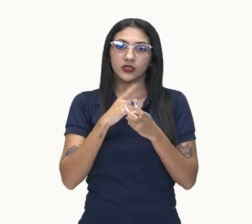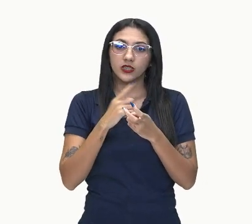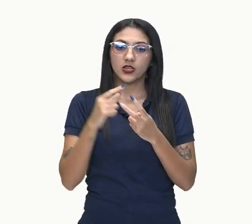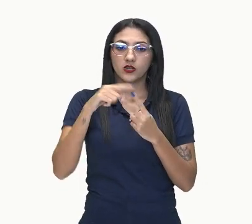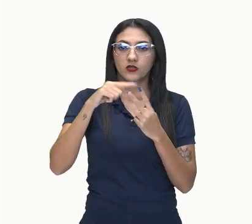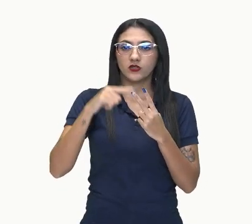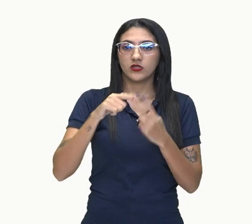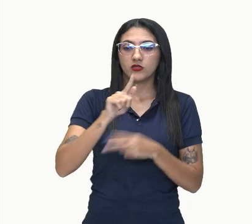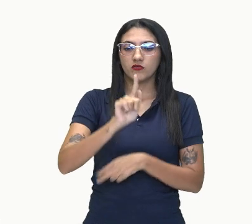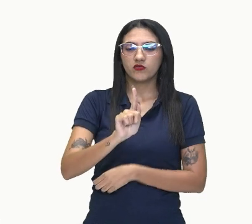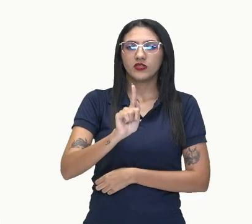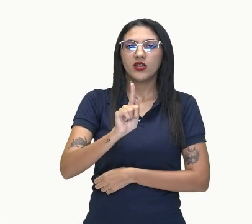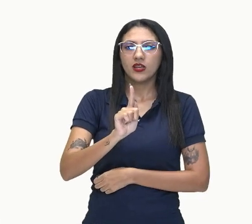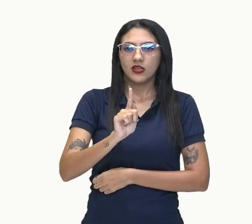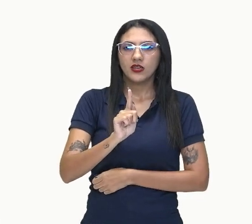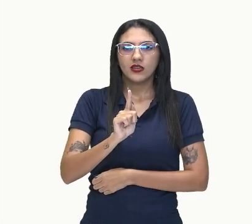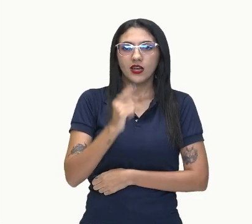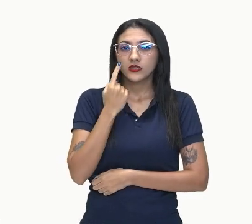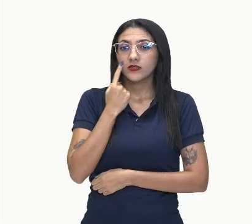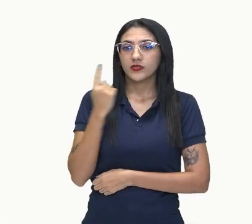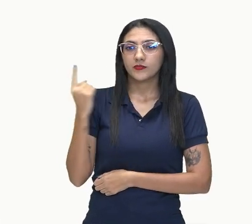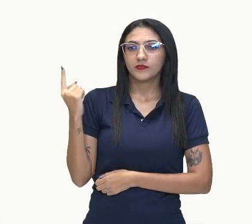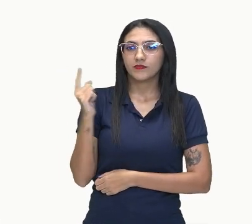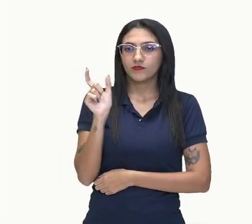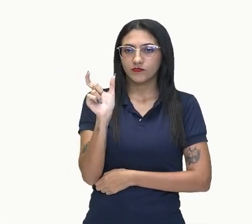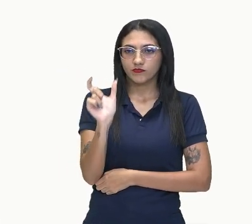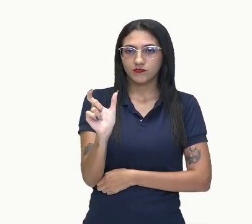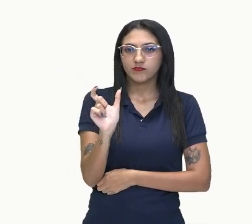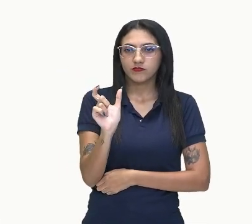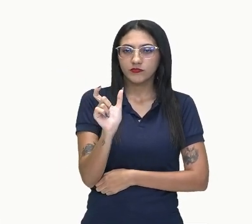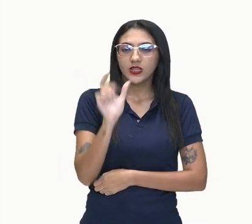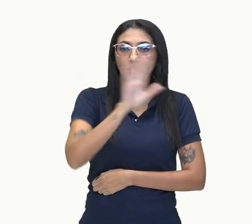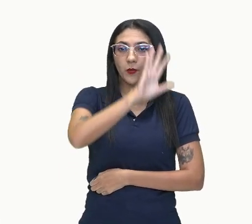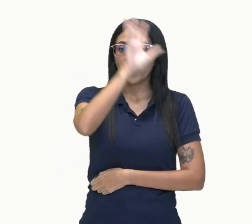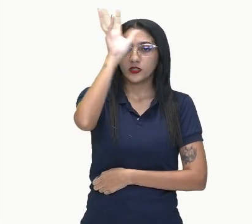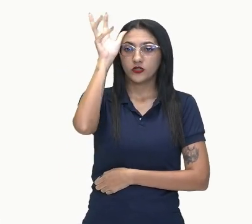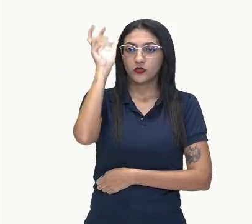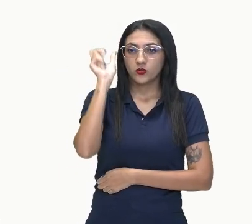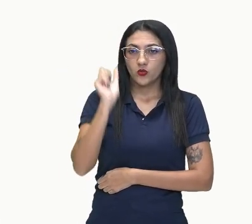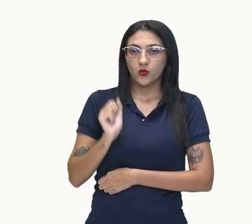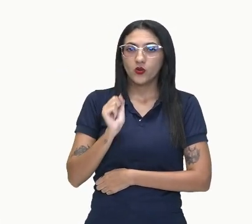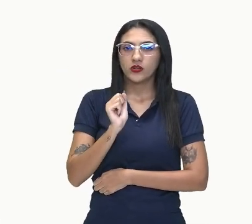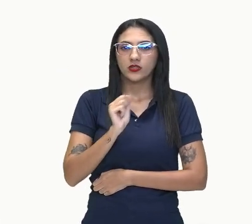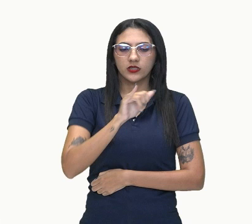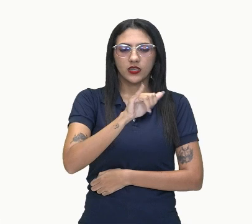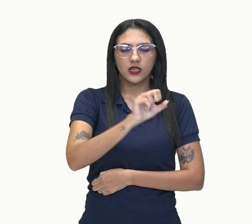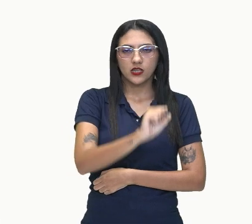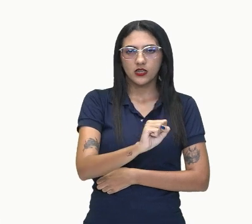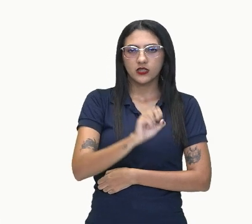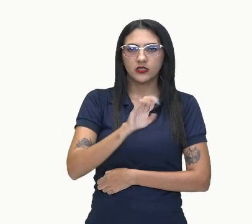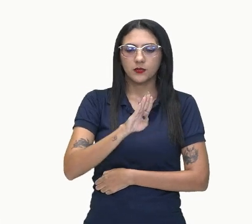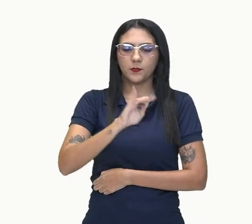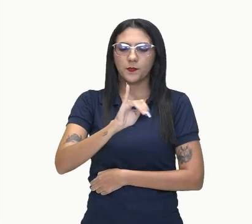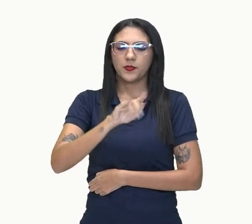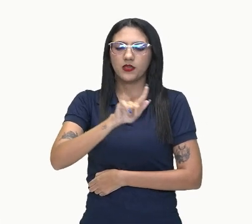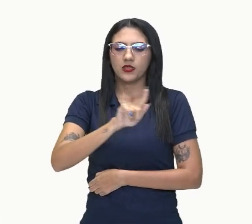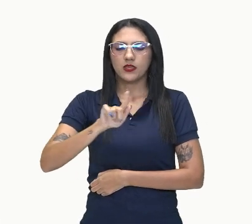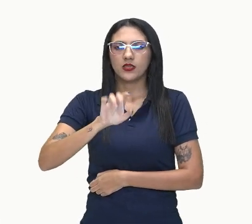ele falava Amazonas is bigger than